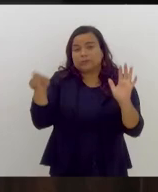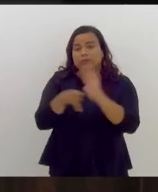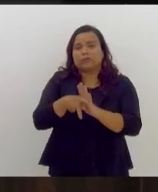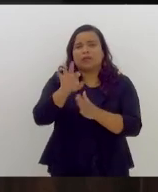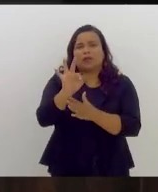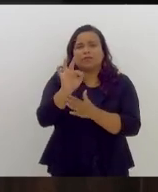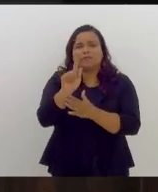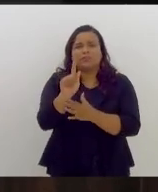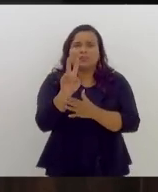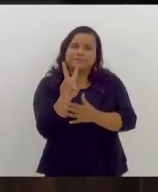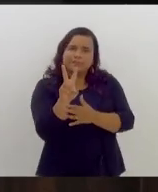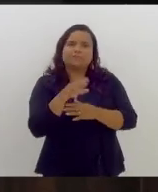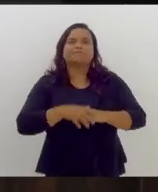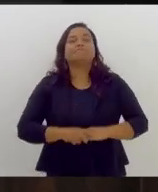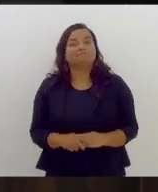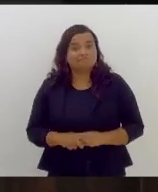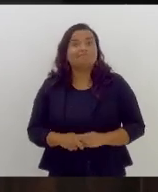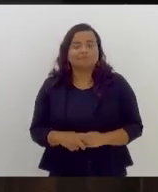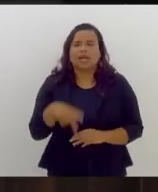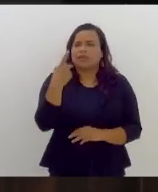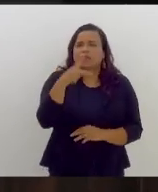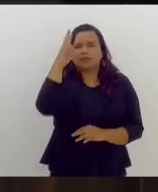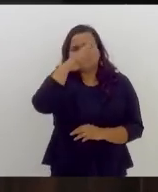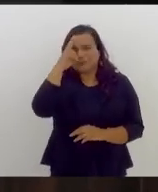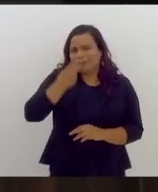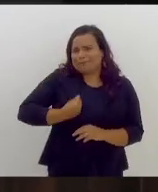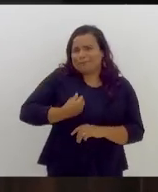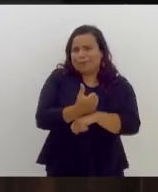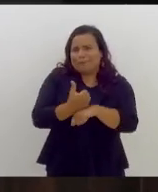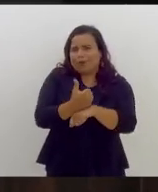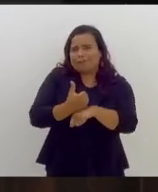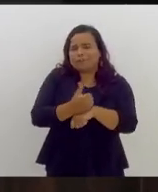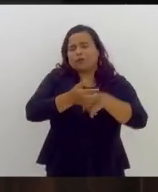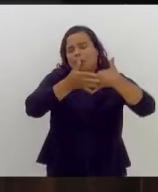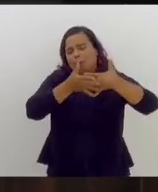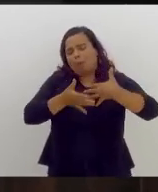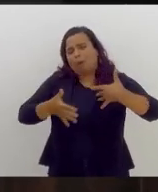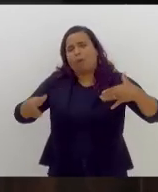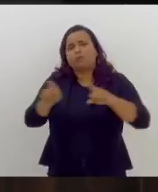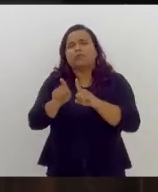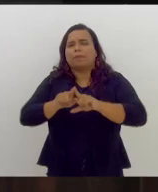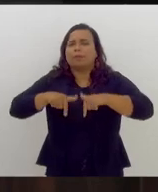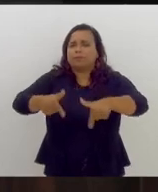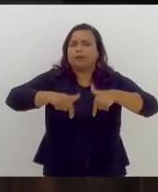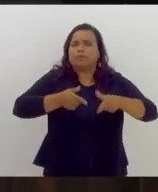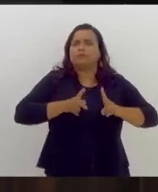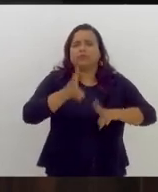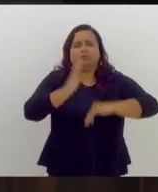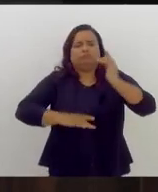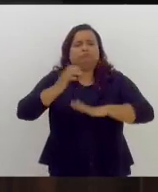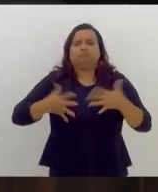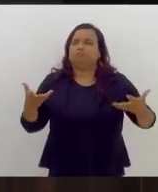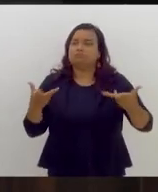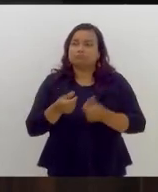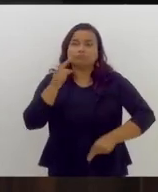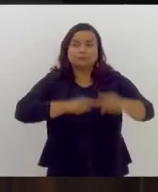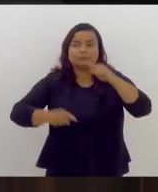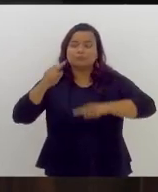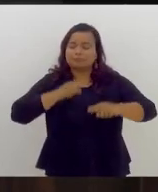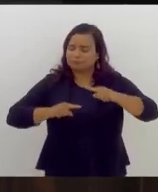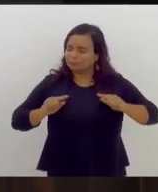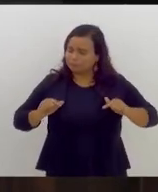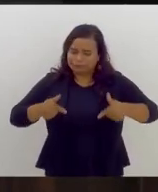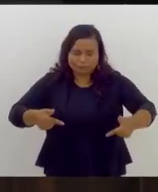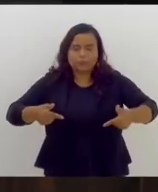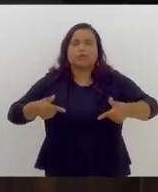FGV. Ao longo da sua trajetória profissional e sempre atuando com maestria e dedicação